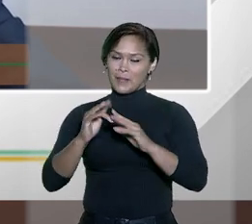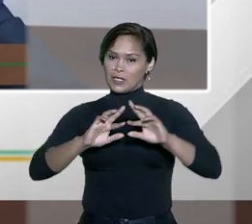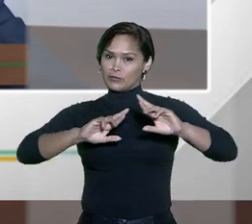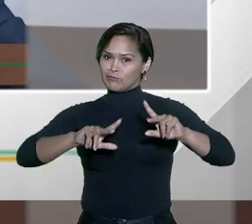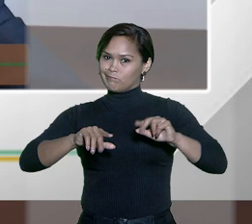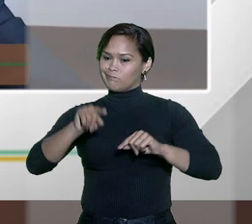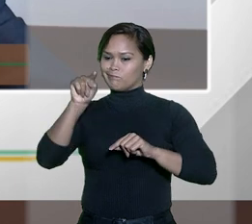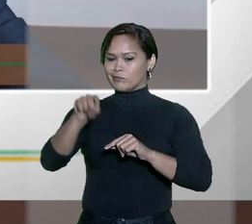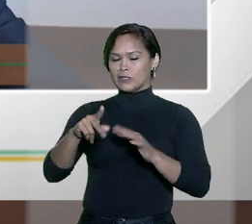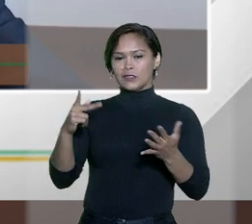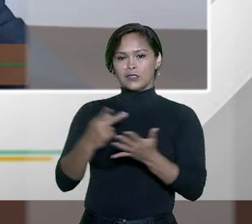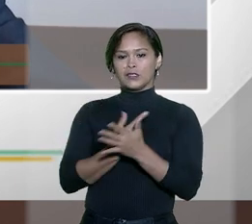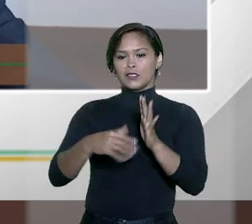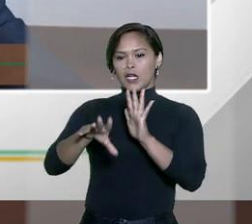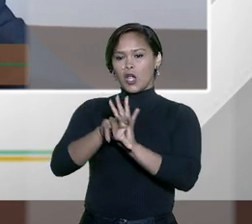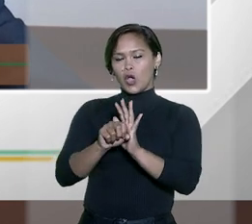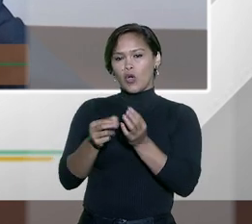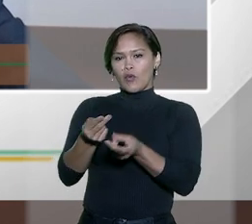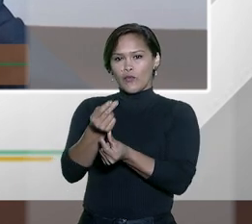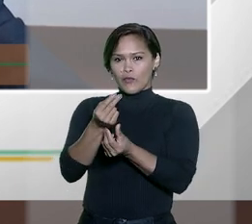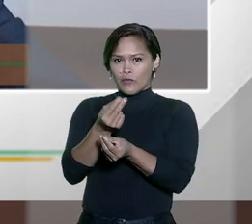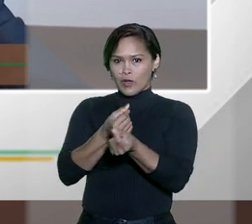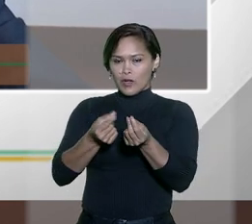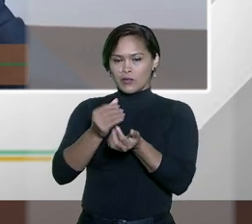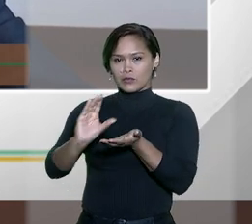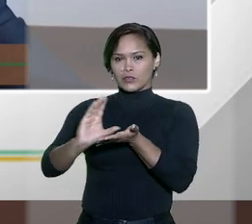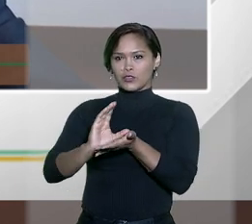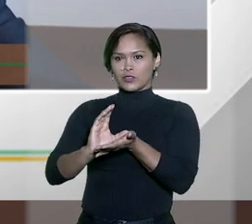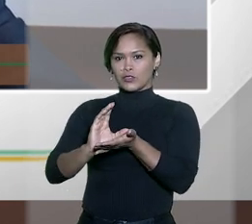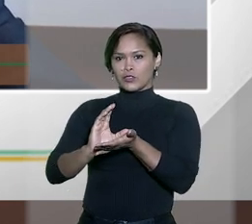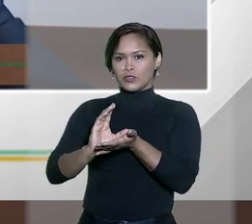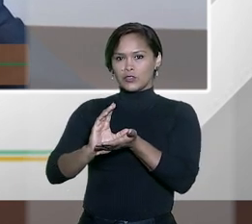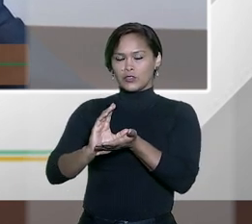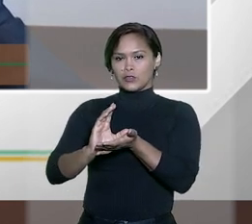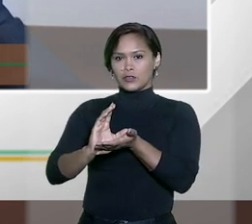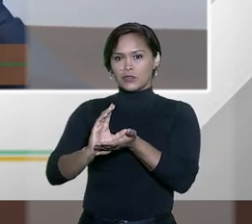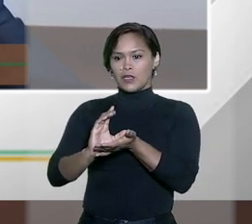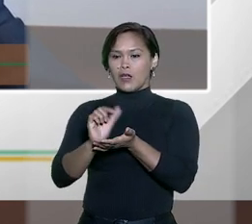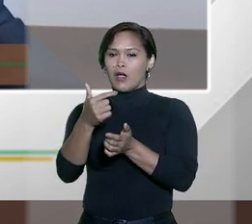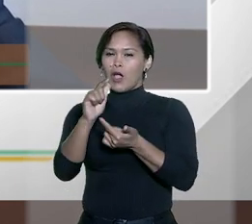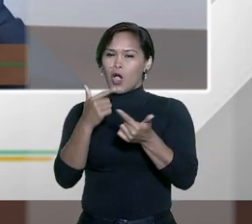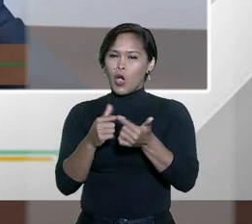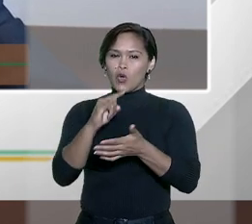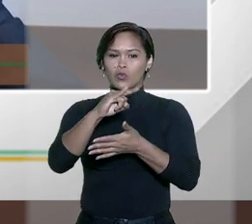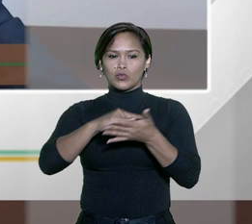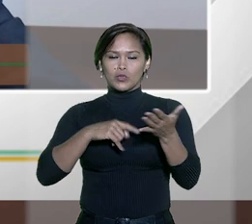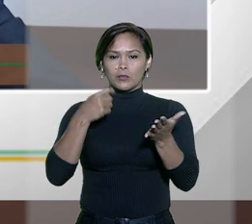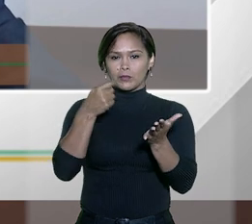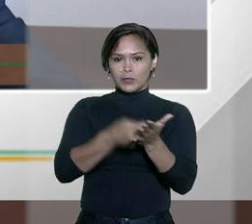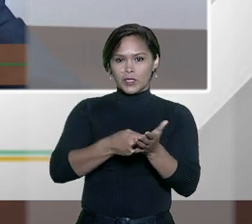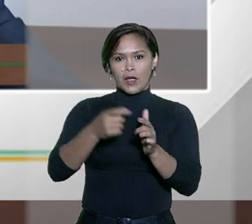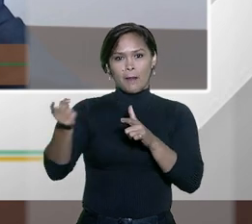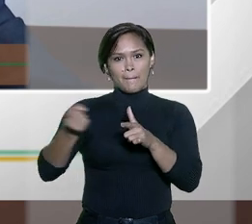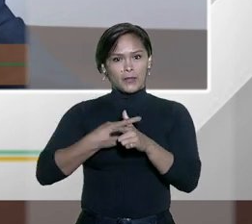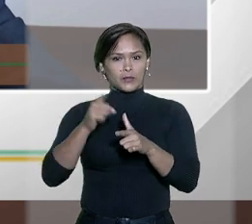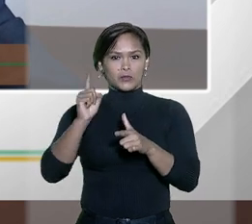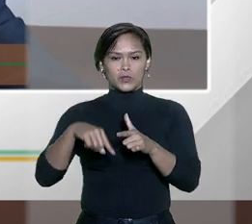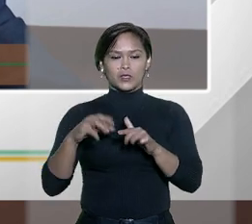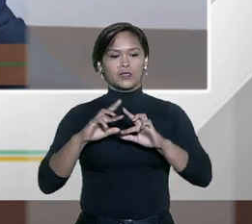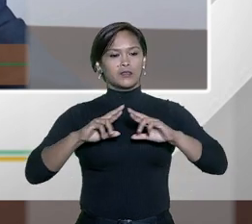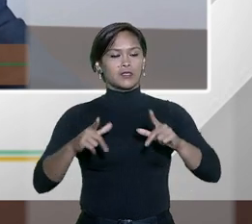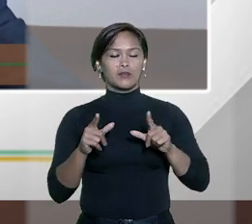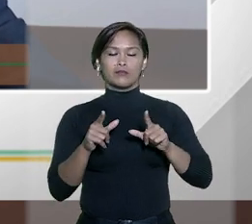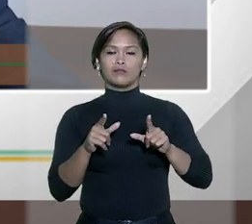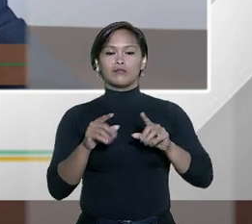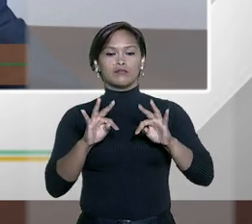que não vem a dotação orçamentária, enfim, vem para alguns tipos de precatório. Às vezes não vem para todo tipo